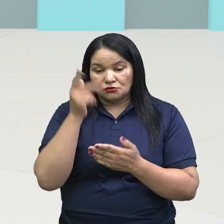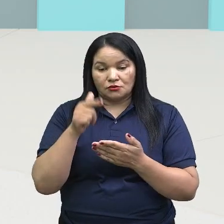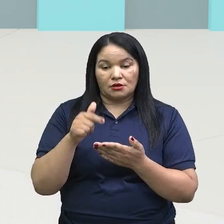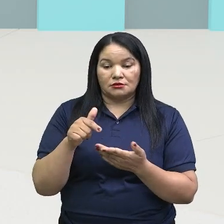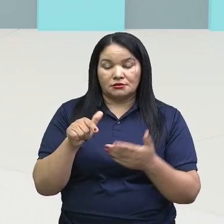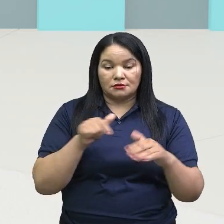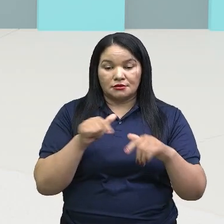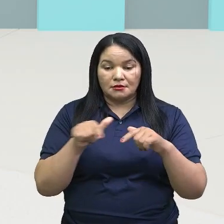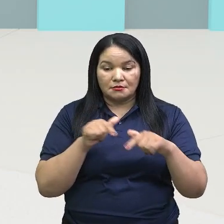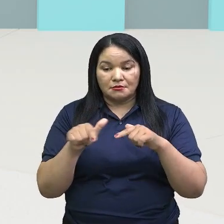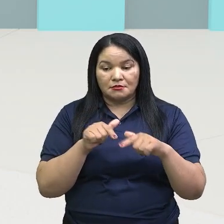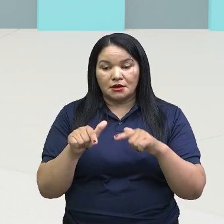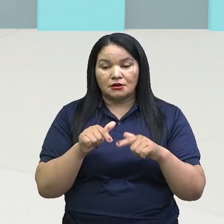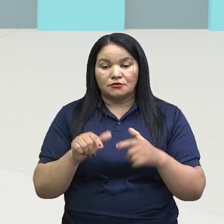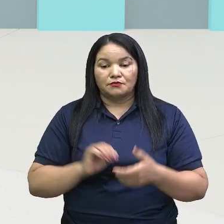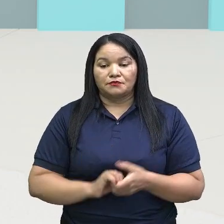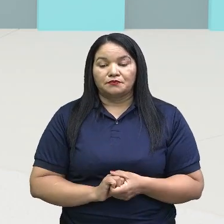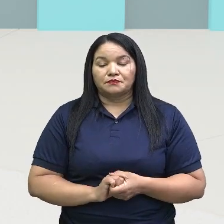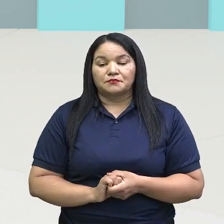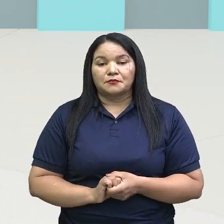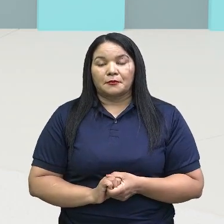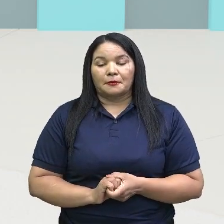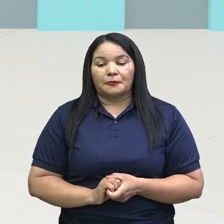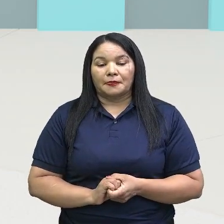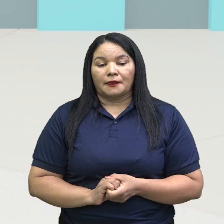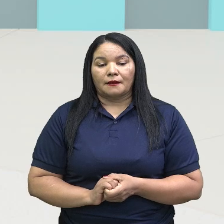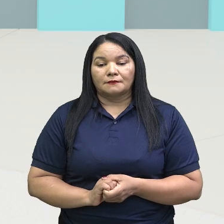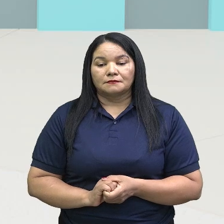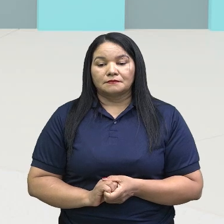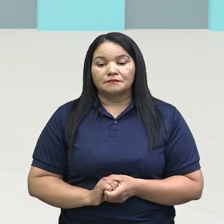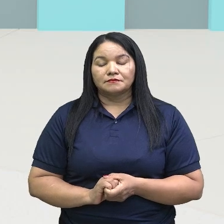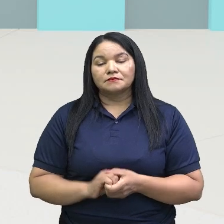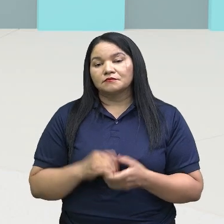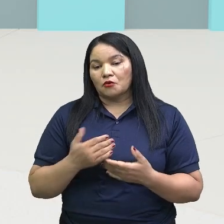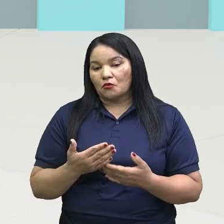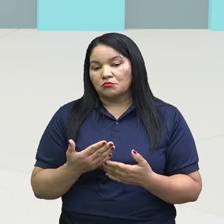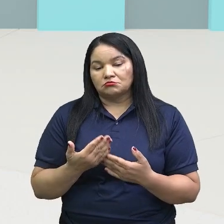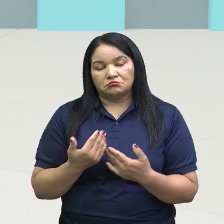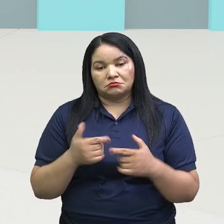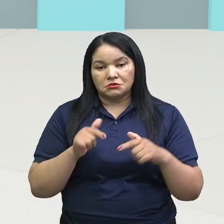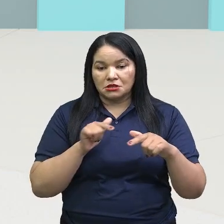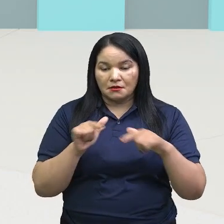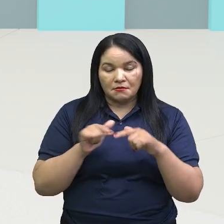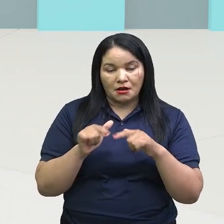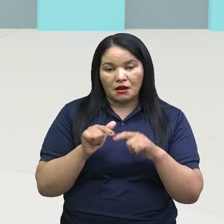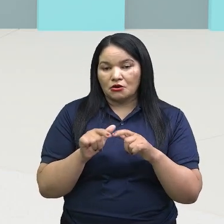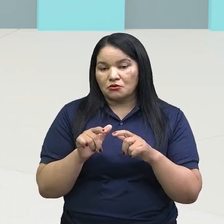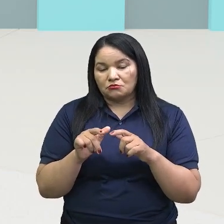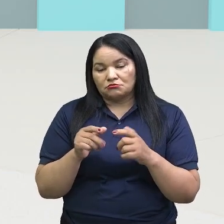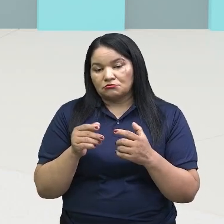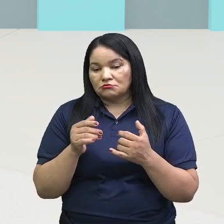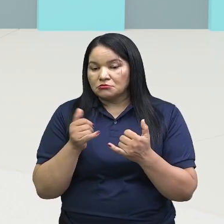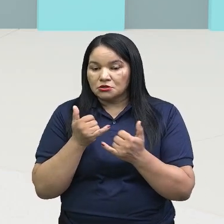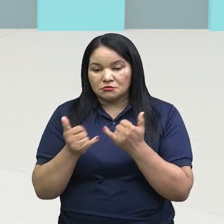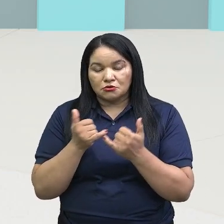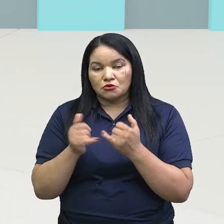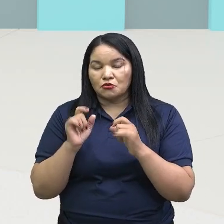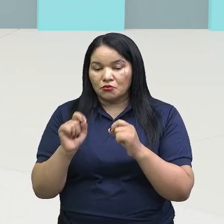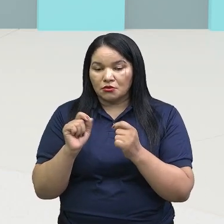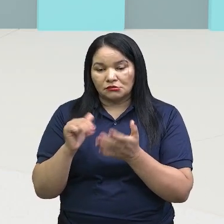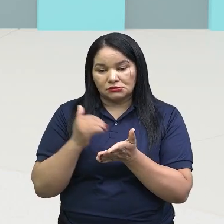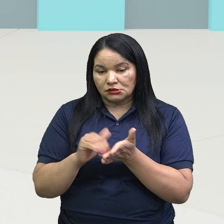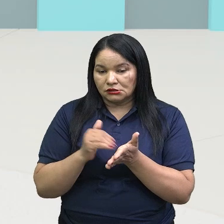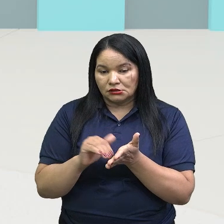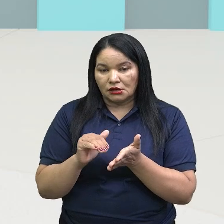trabalho como de uma executiva, né? Ou poderia ser trabalho como uma secretária, trabalho como